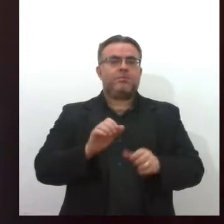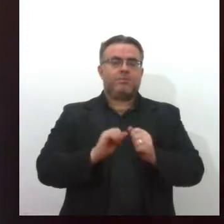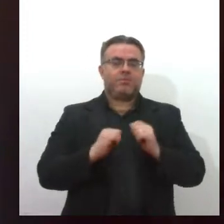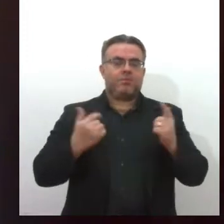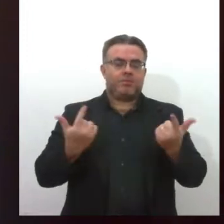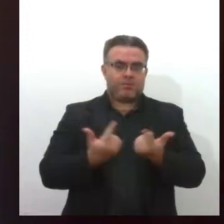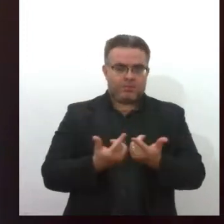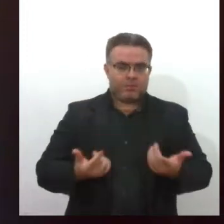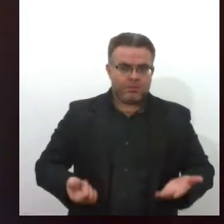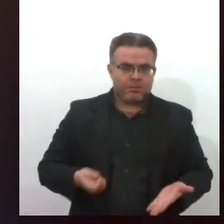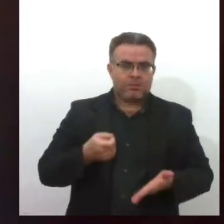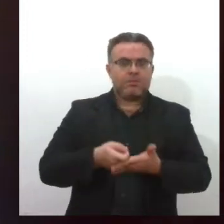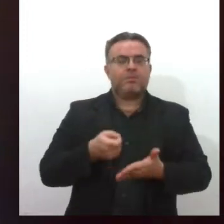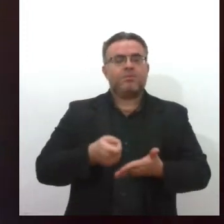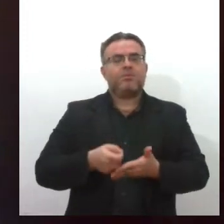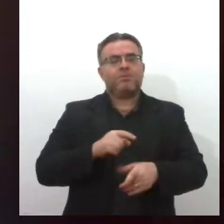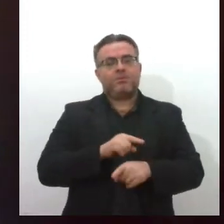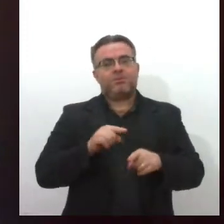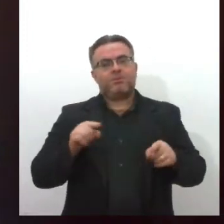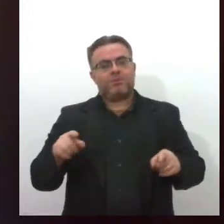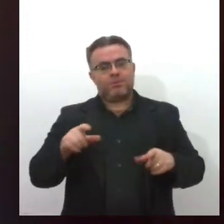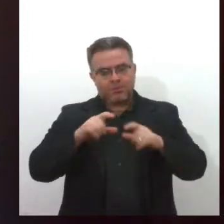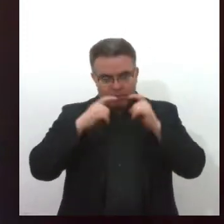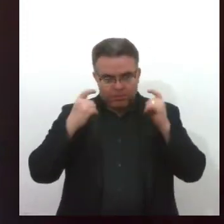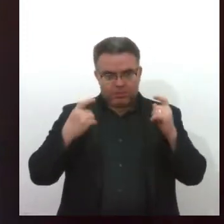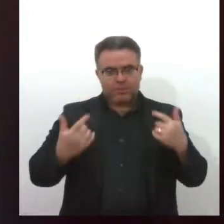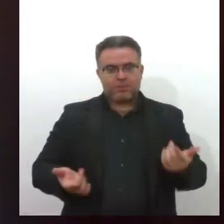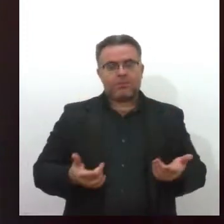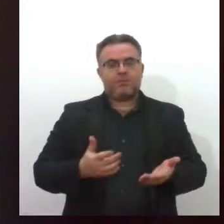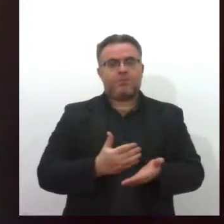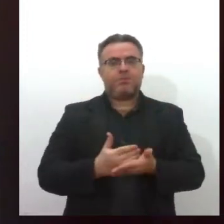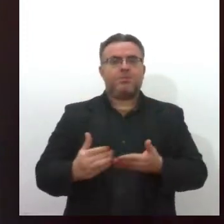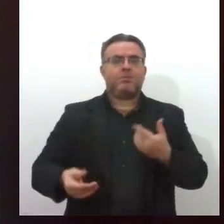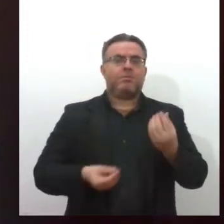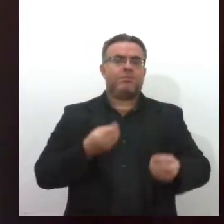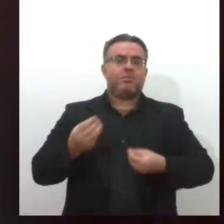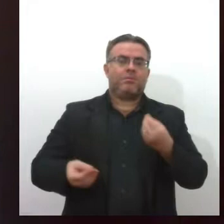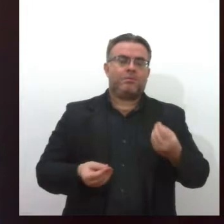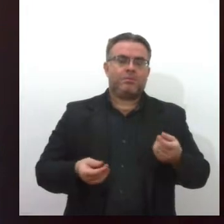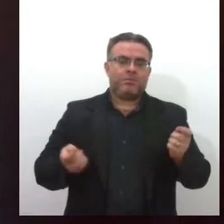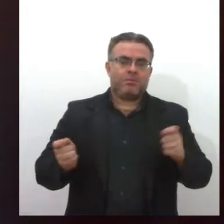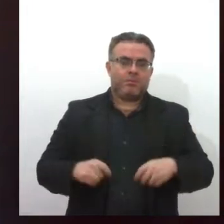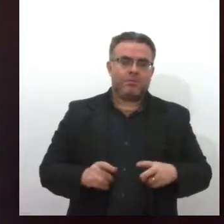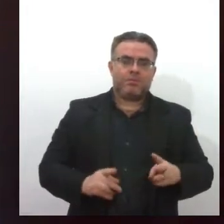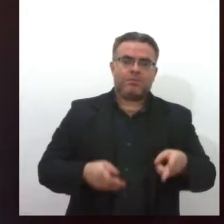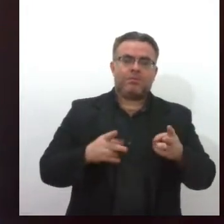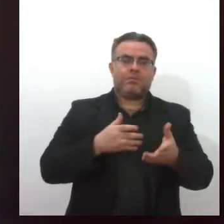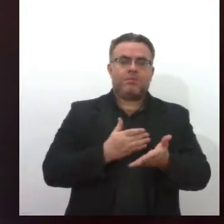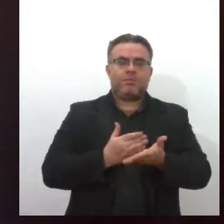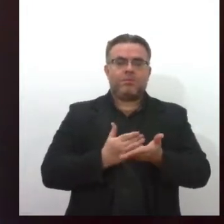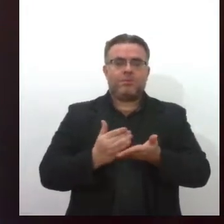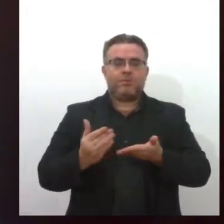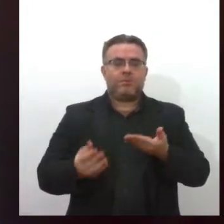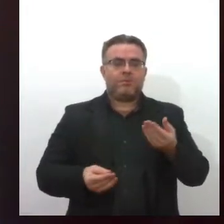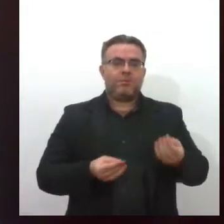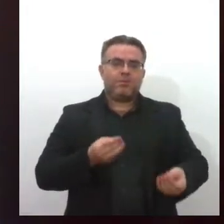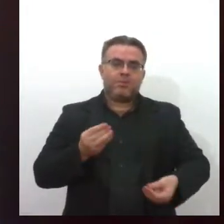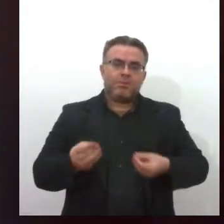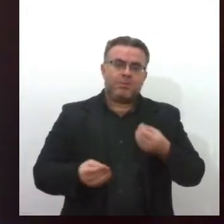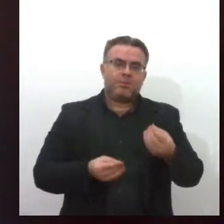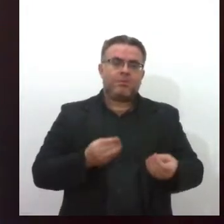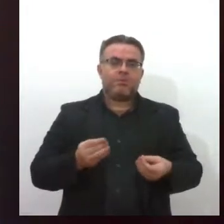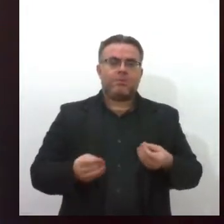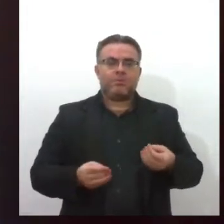no ano 2020, Arice, e foi a partir dela que talvez tenha sido feito inicialmente o